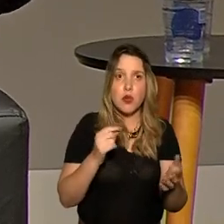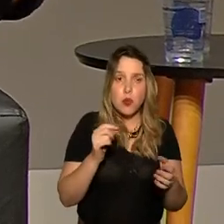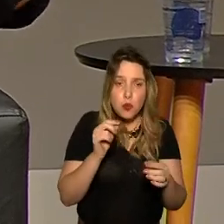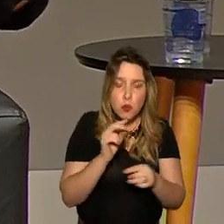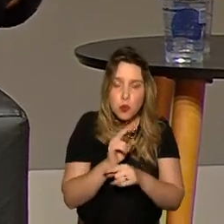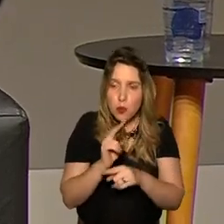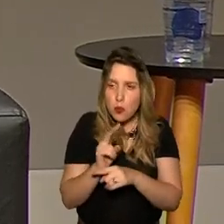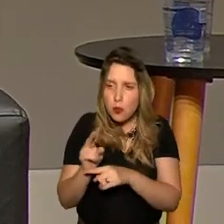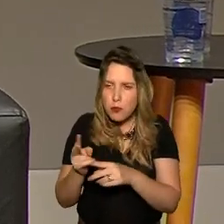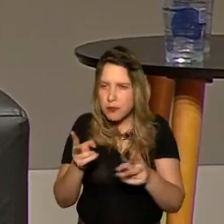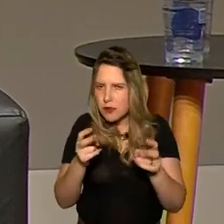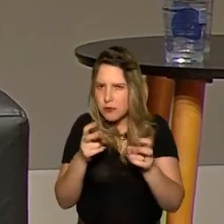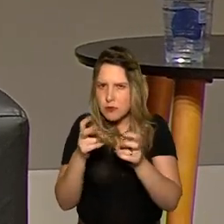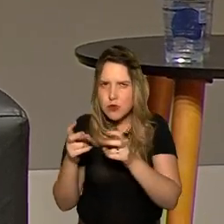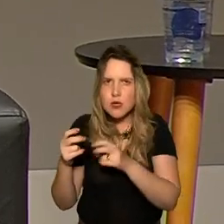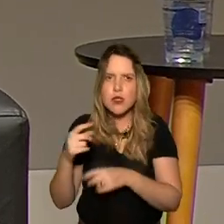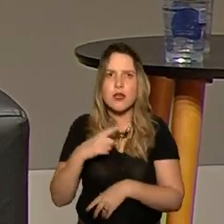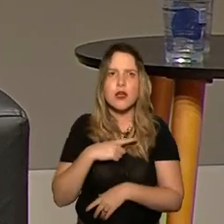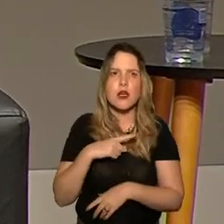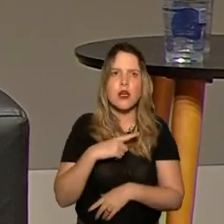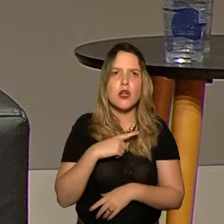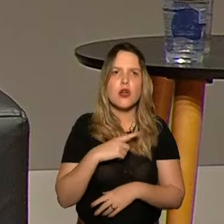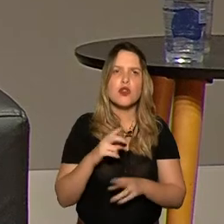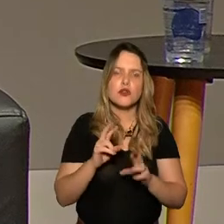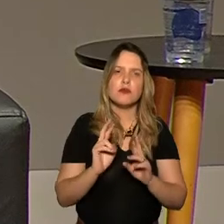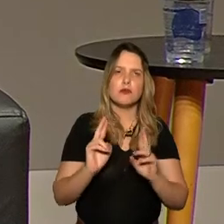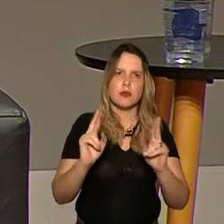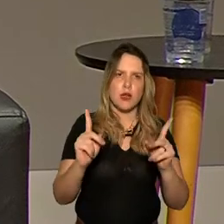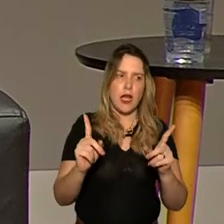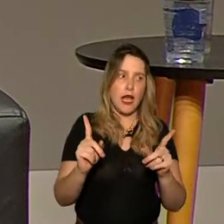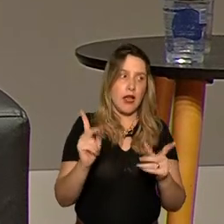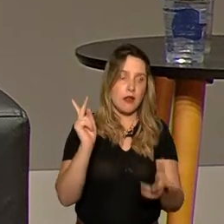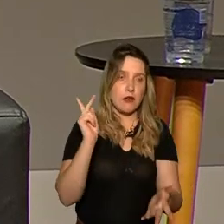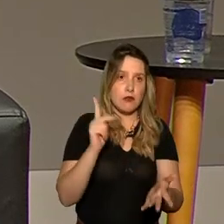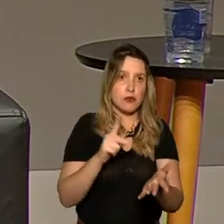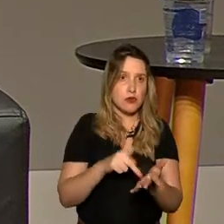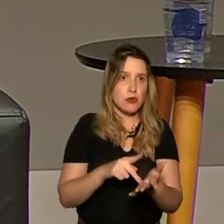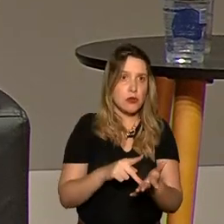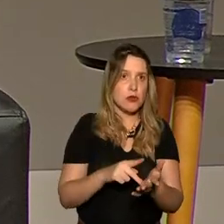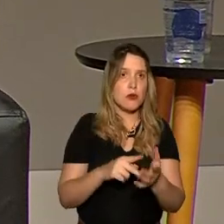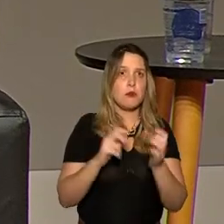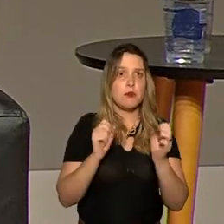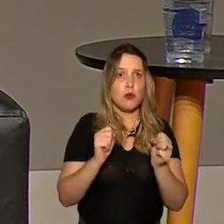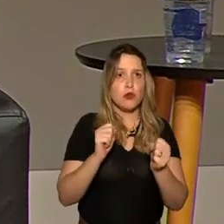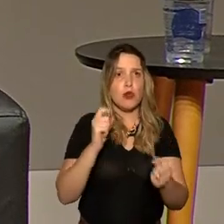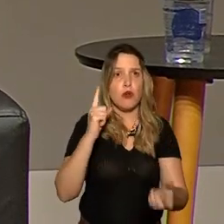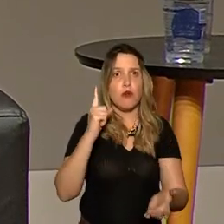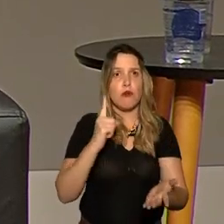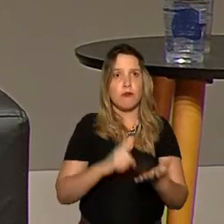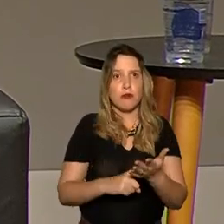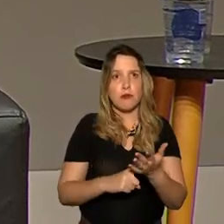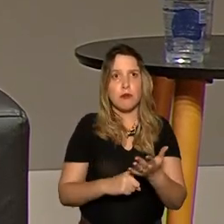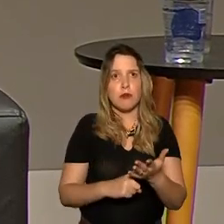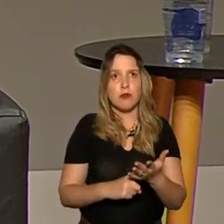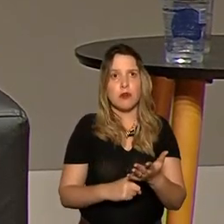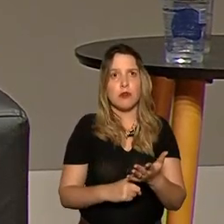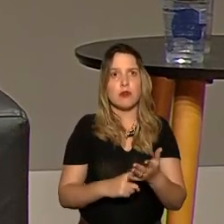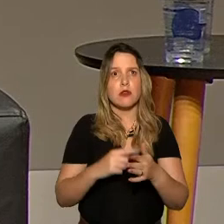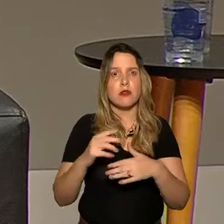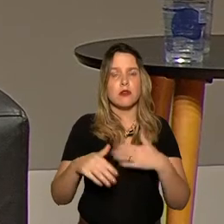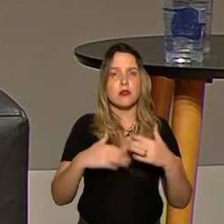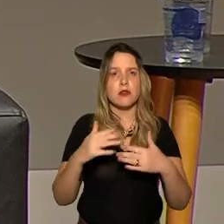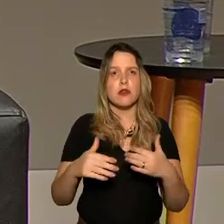estendidas no tempo que não se restrinjam uma visita pontual mas que possa envolver mais de uma possa